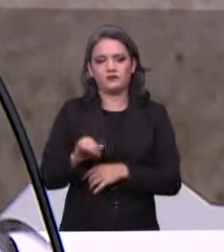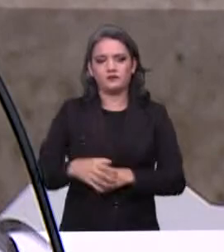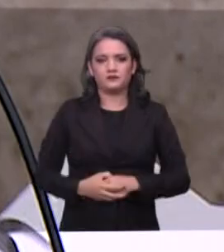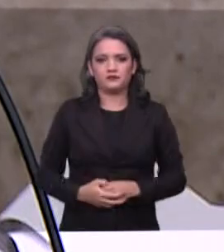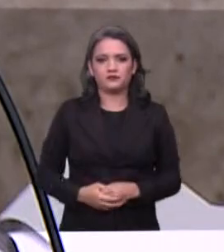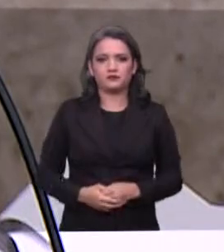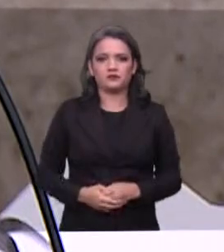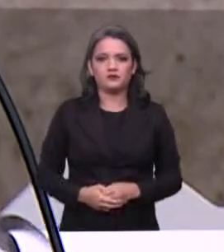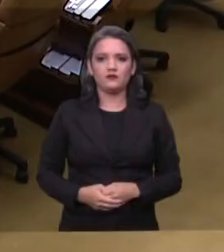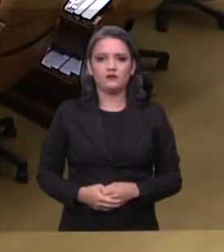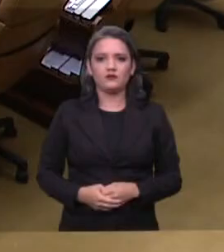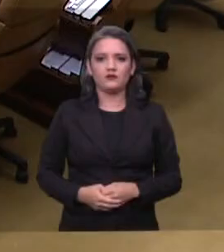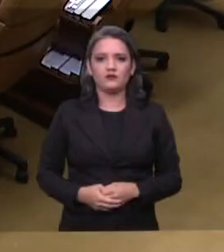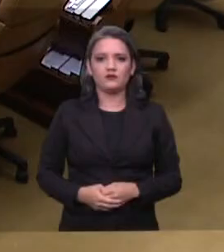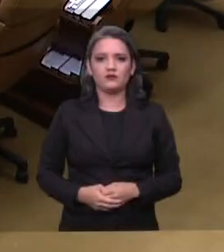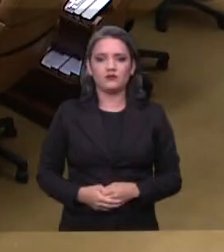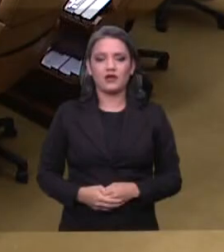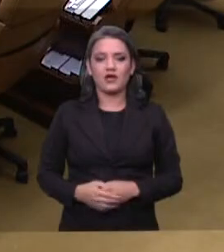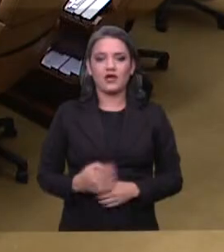Declararei